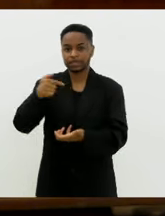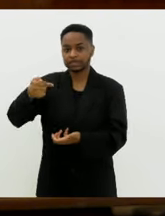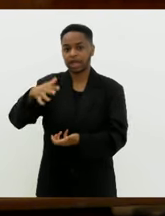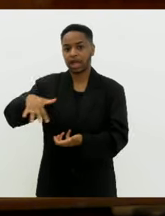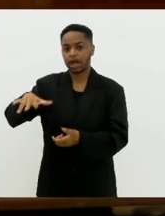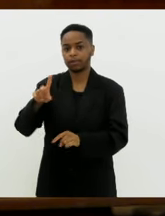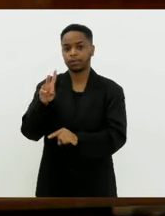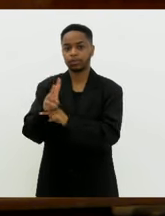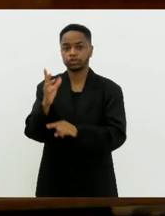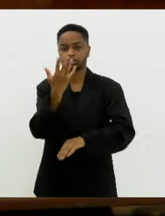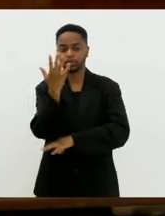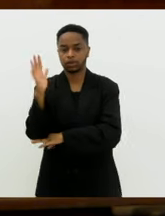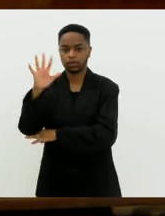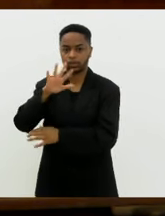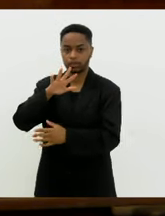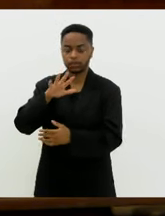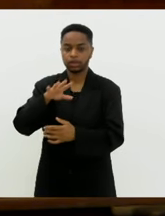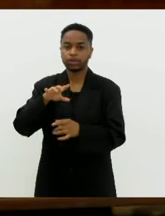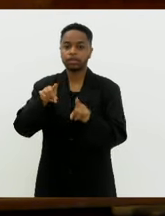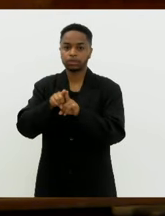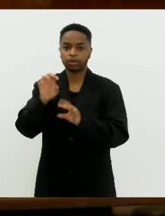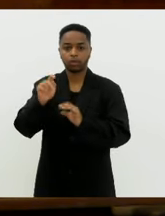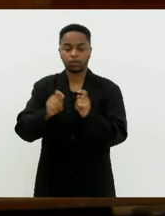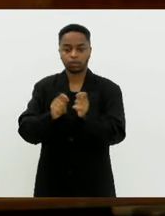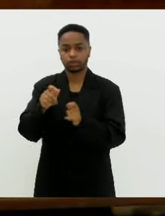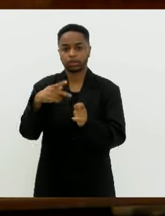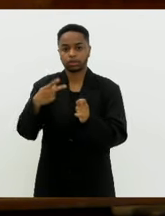conservação gerenciadas pelo nosso governo.